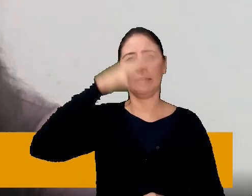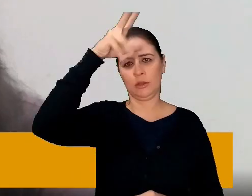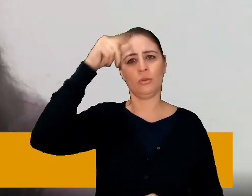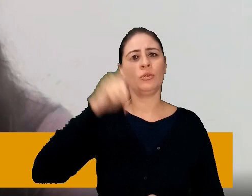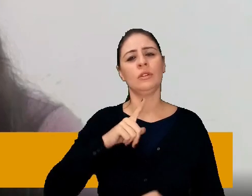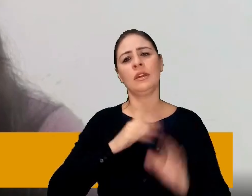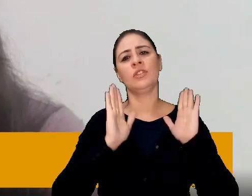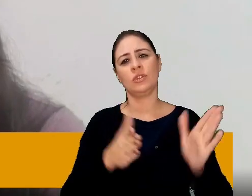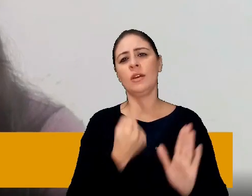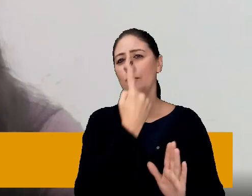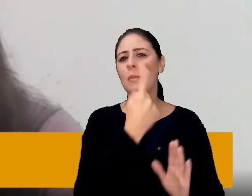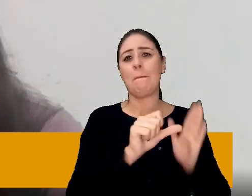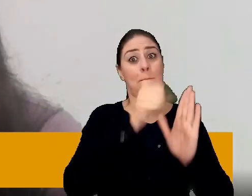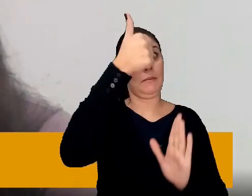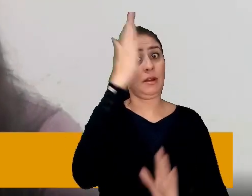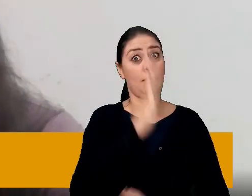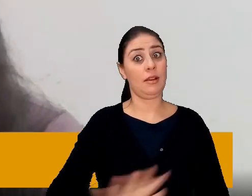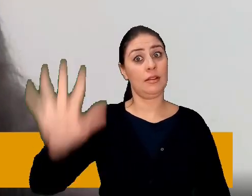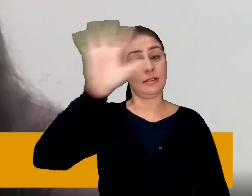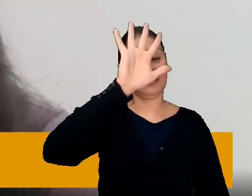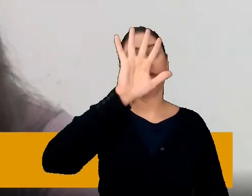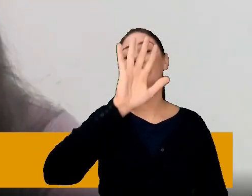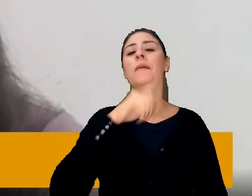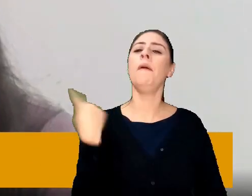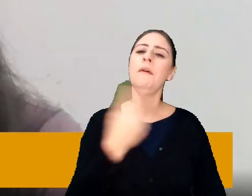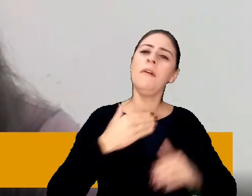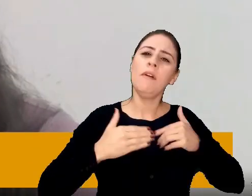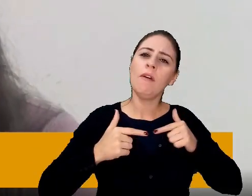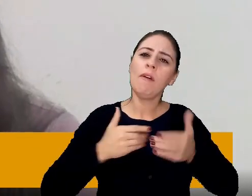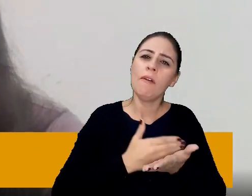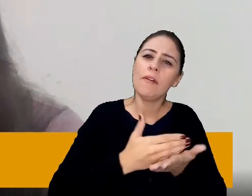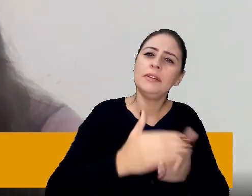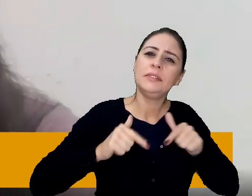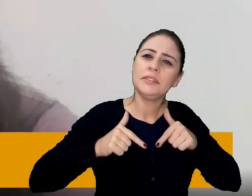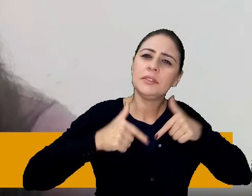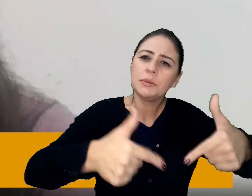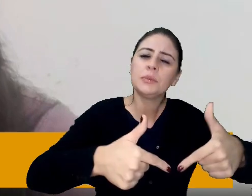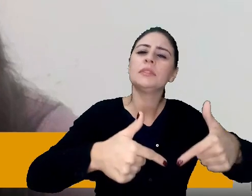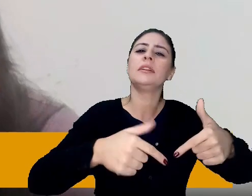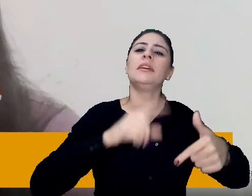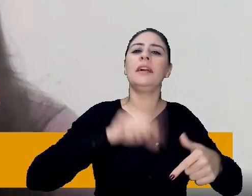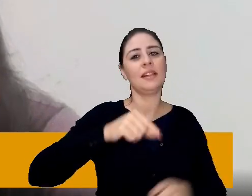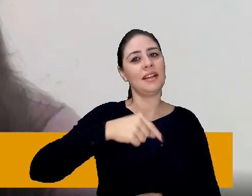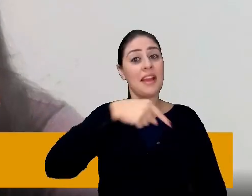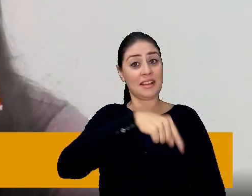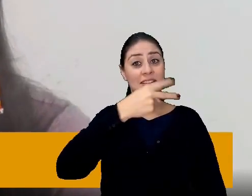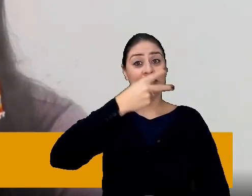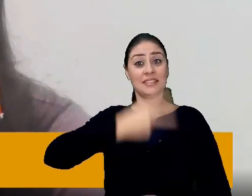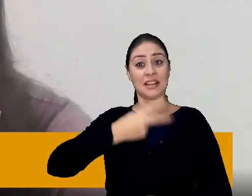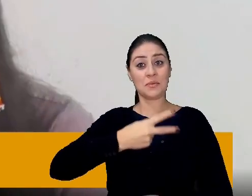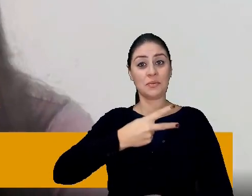Brasil, e depois, né, quando a gente começou com essa luta aí, nessa caminhada, a aldeia Cacané-Porã se tornou a segunda